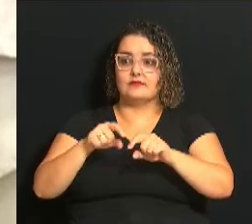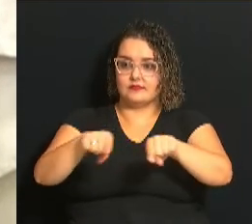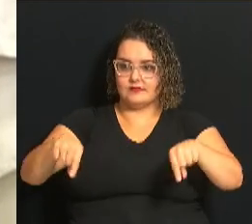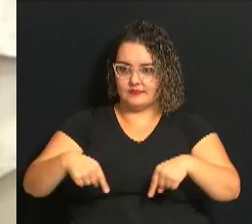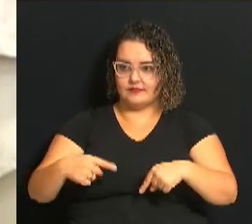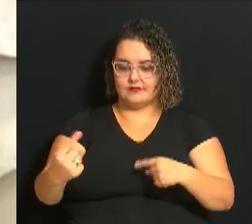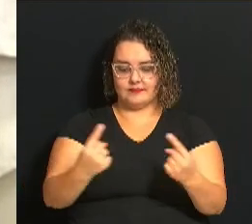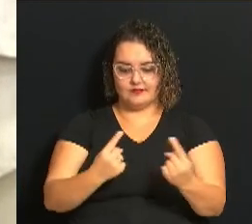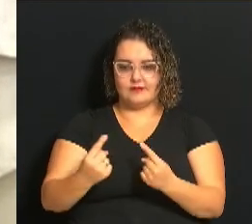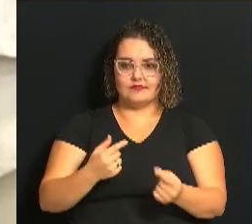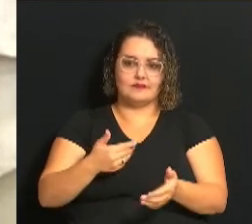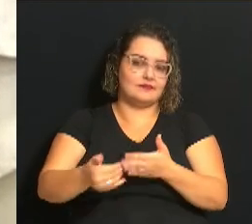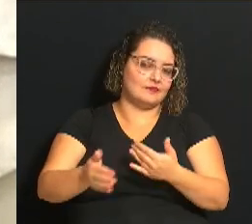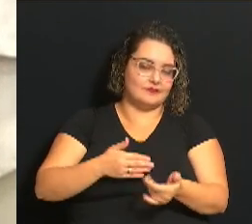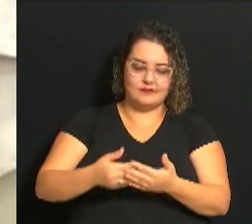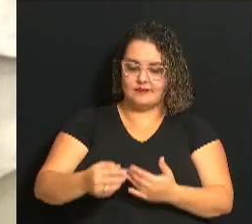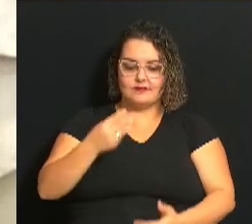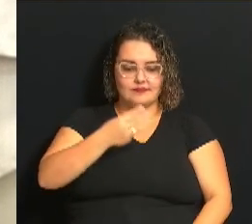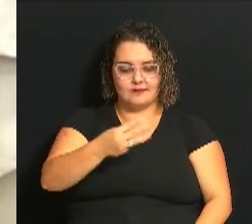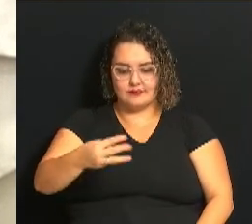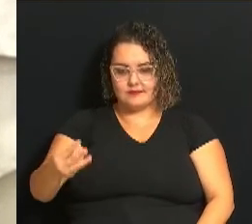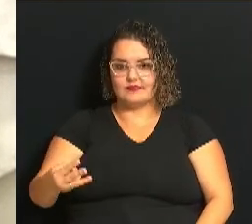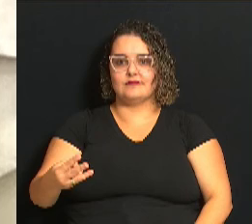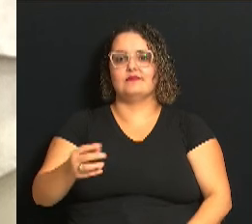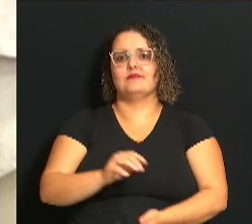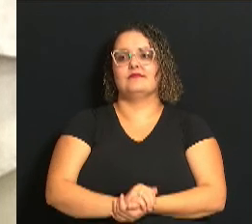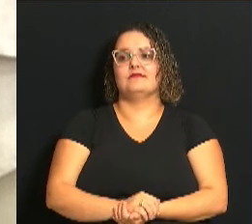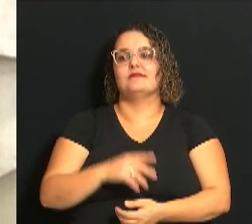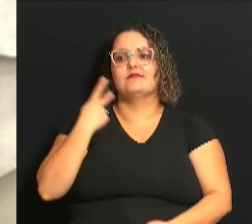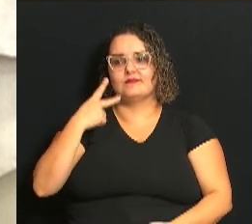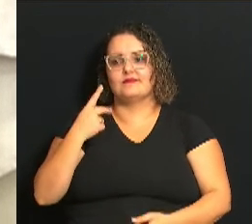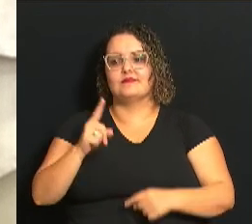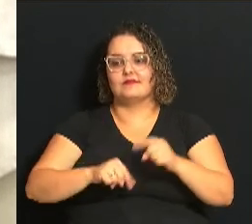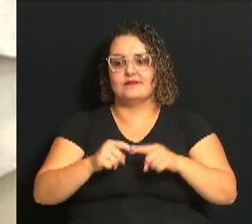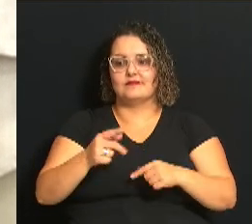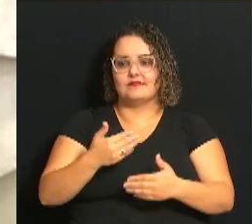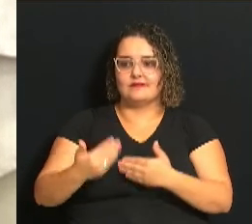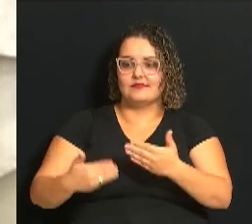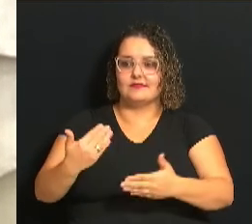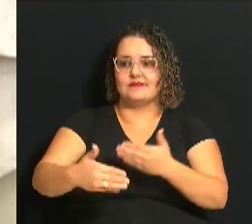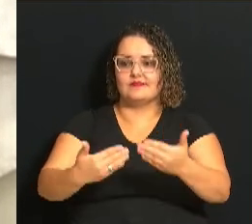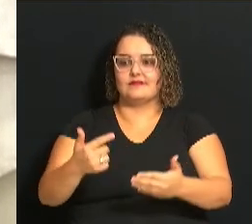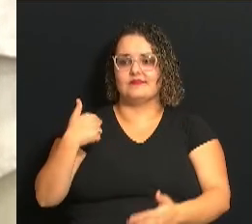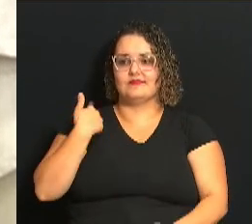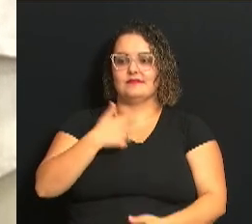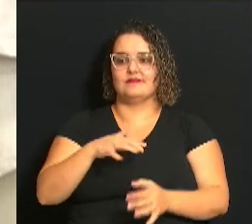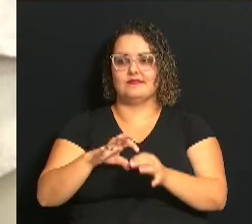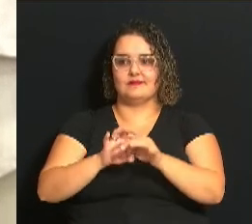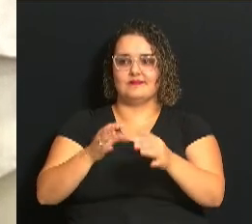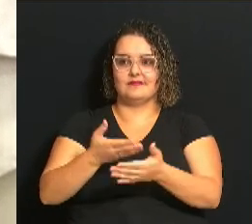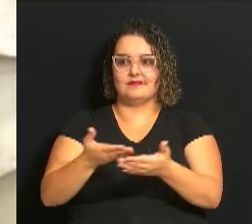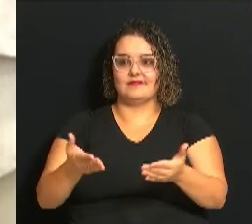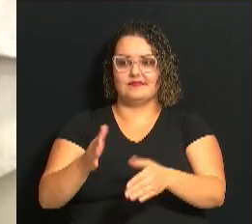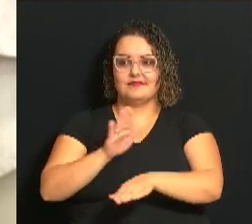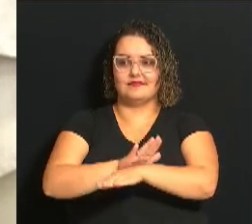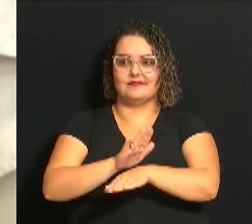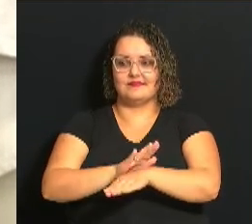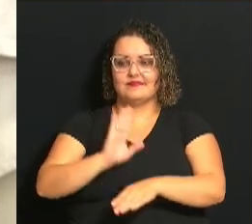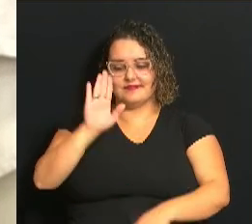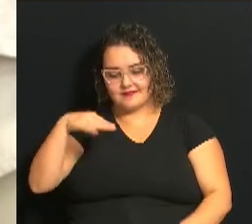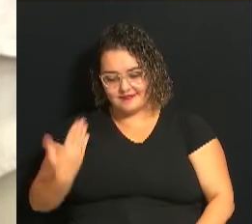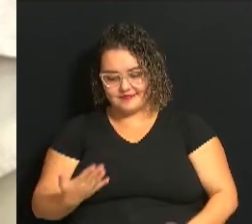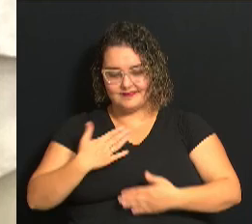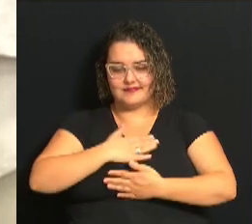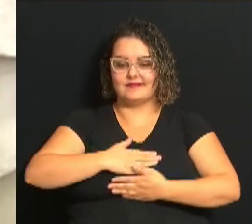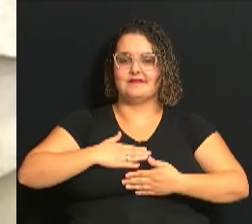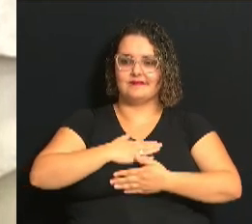qualquer um dos 33 vereadores sobre qualquer matéria que está aqui em tramitação que a gente está disponível para ajudar. Foi uma honra e um prazer muito